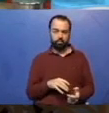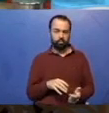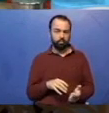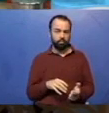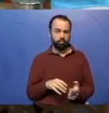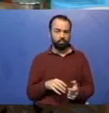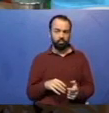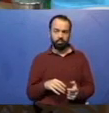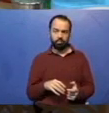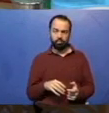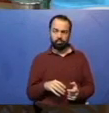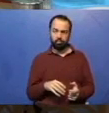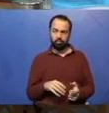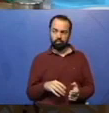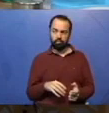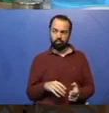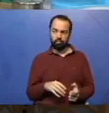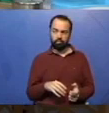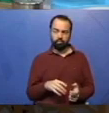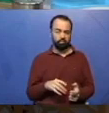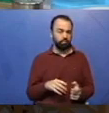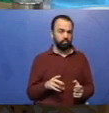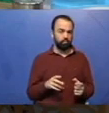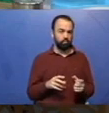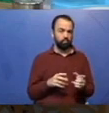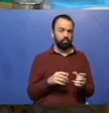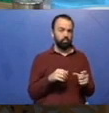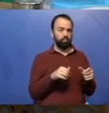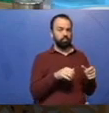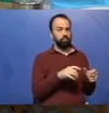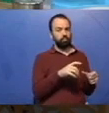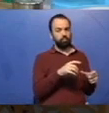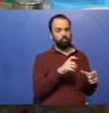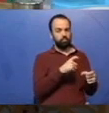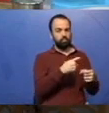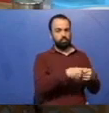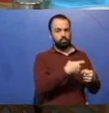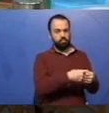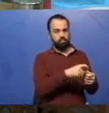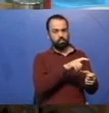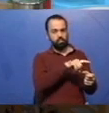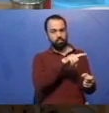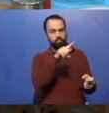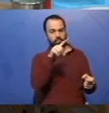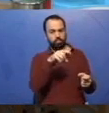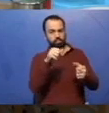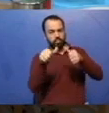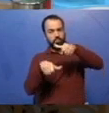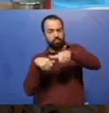E ele passou, olha só, do estado sólido para o estado líquido. Mas por que,